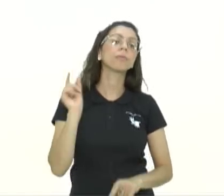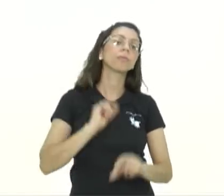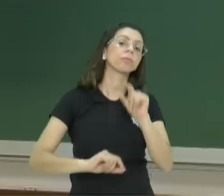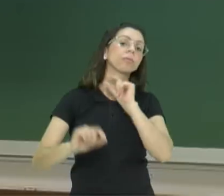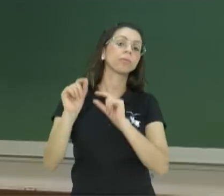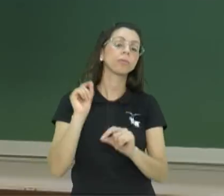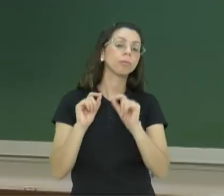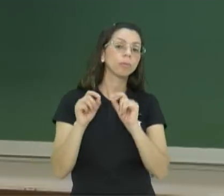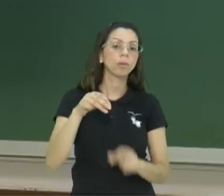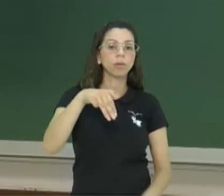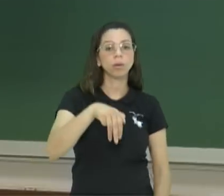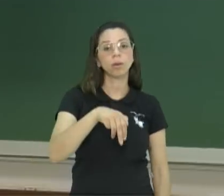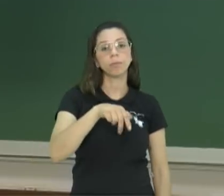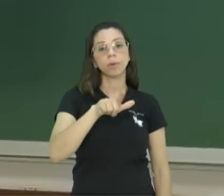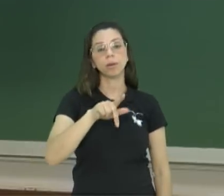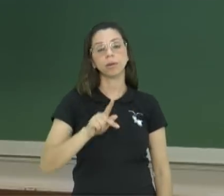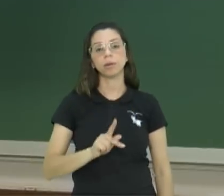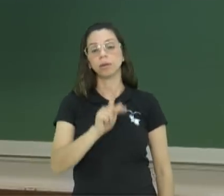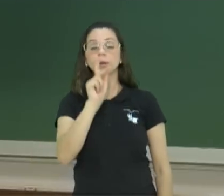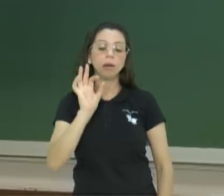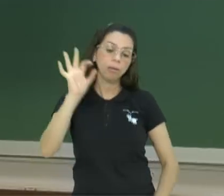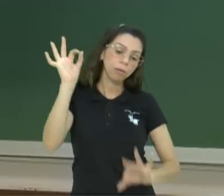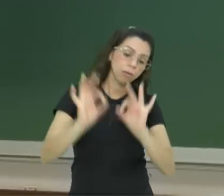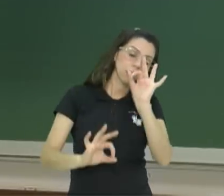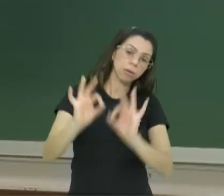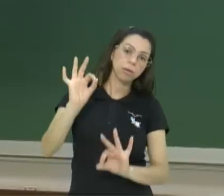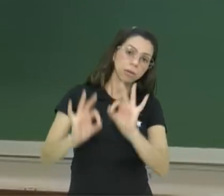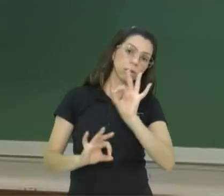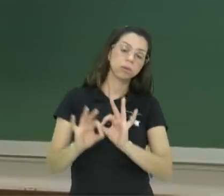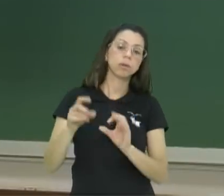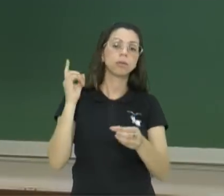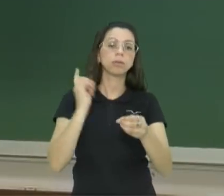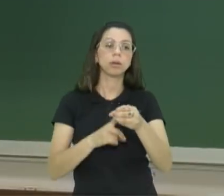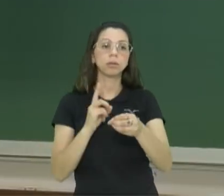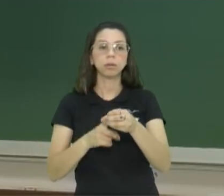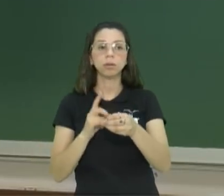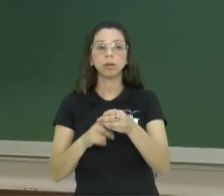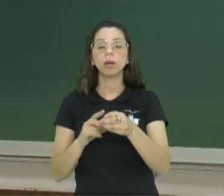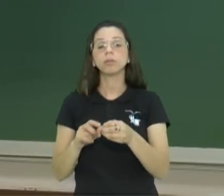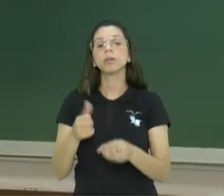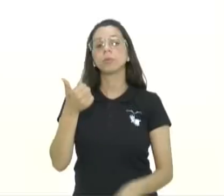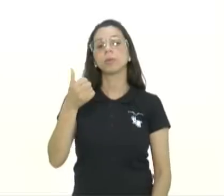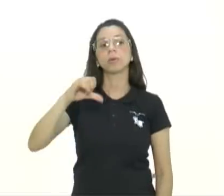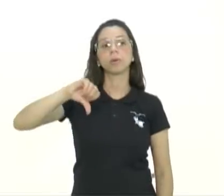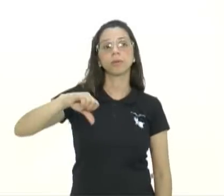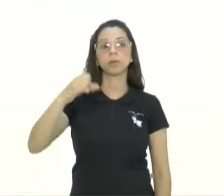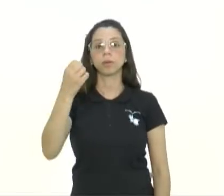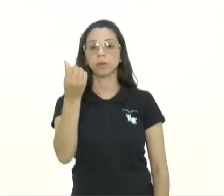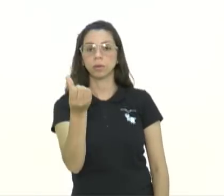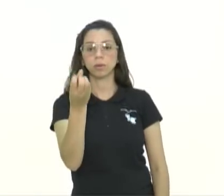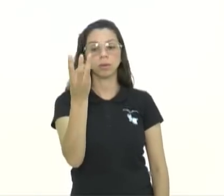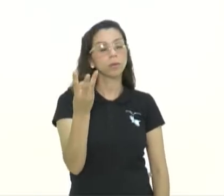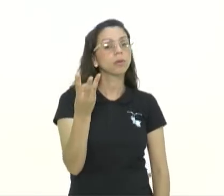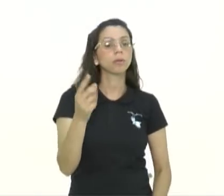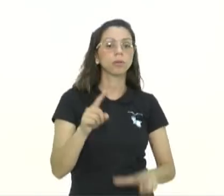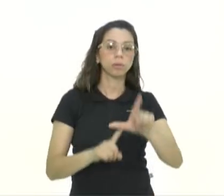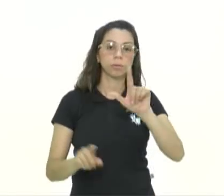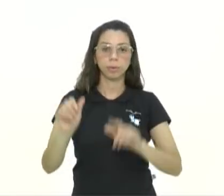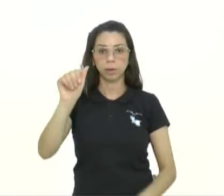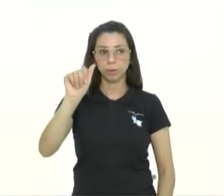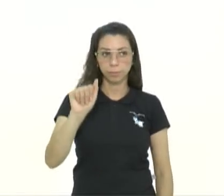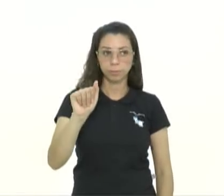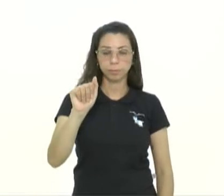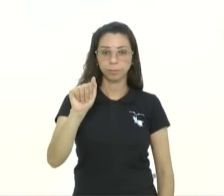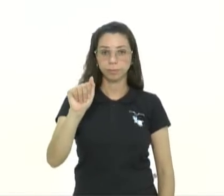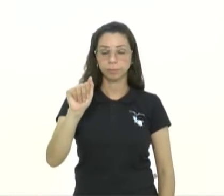o Martin Luther King organizou em Washington em 1963? Letter A party to